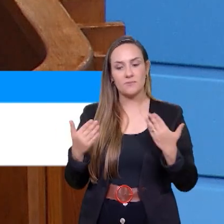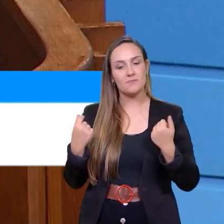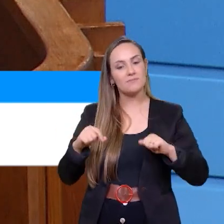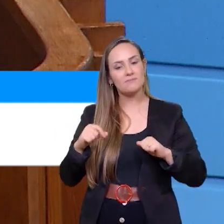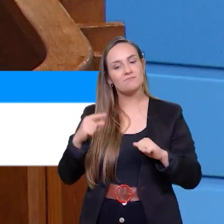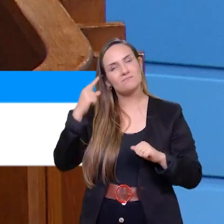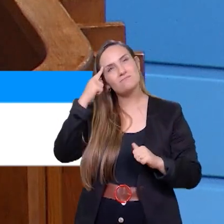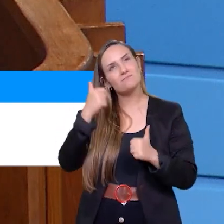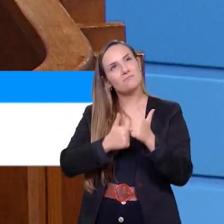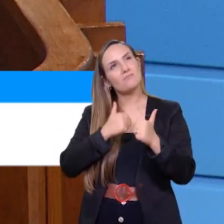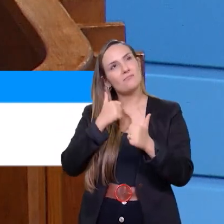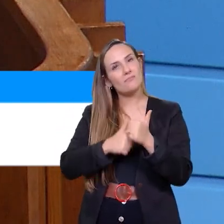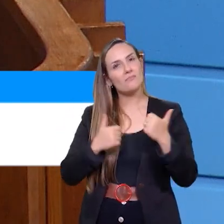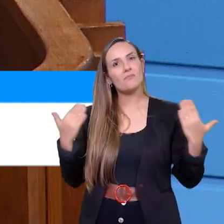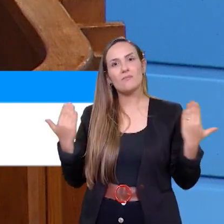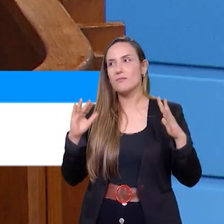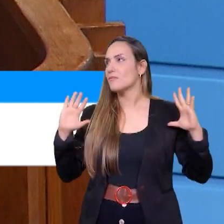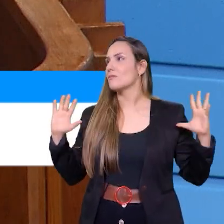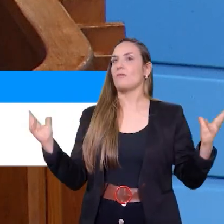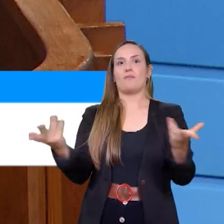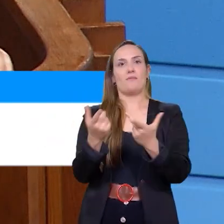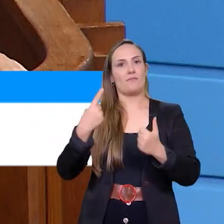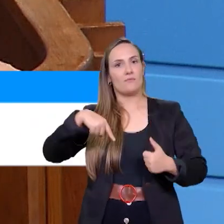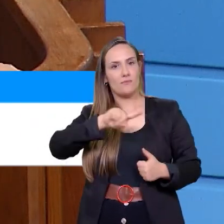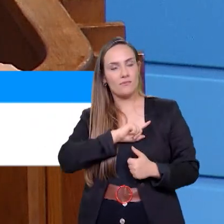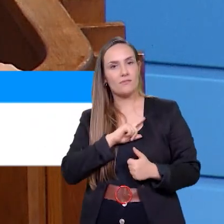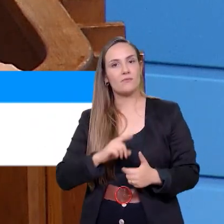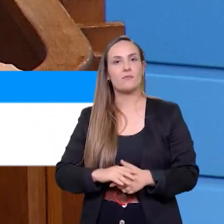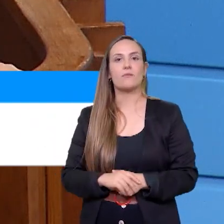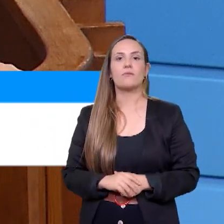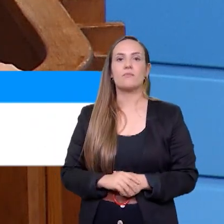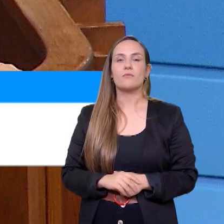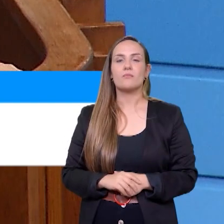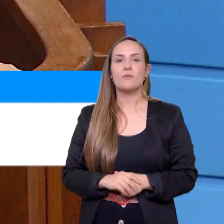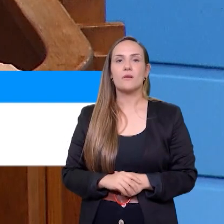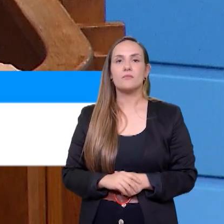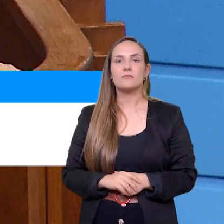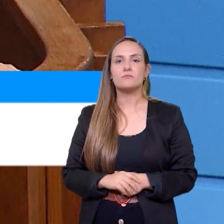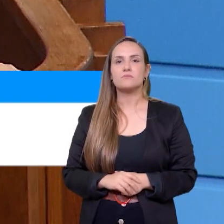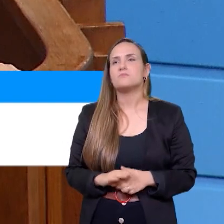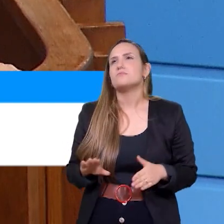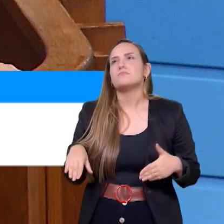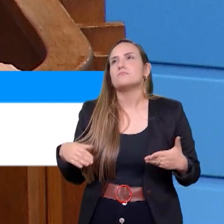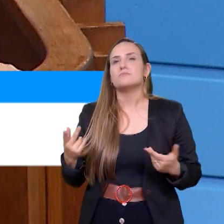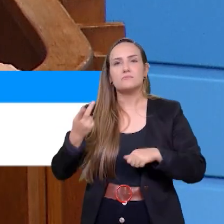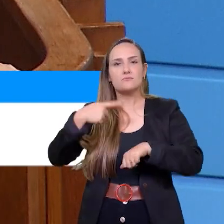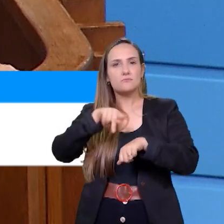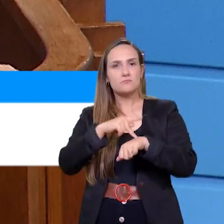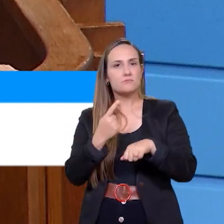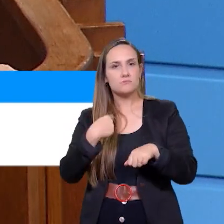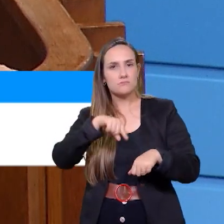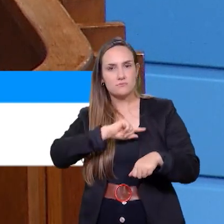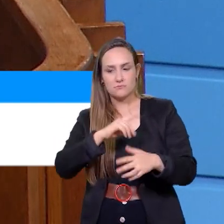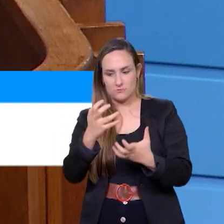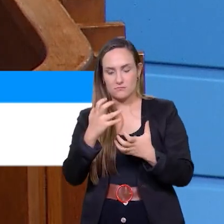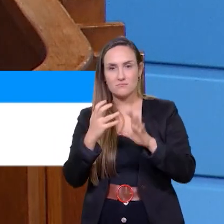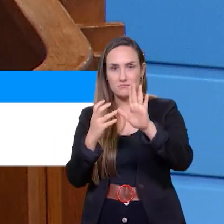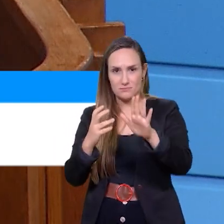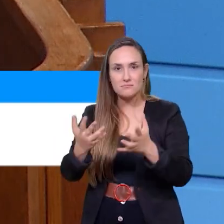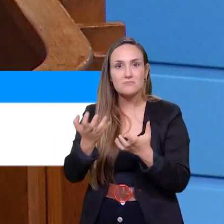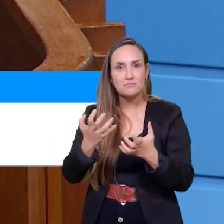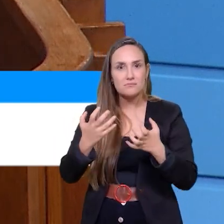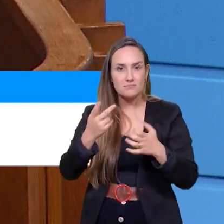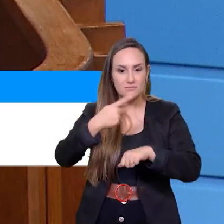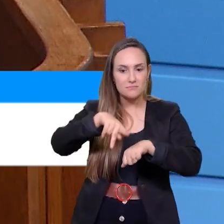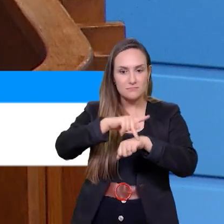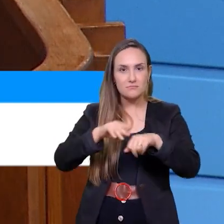principalmente, aprofundar uma reflexão que todos nós temos que fazer todos os dias, sobre que país que nós